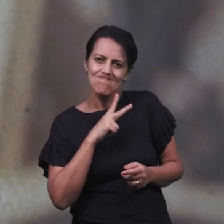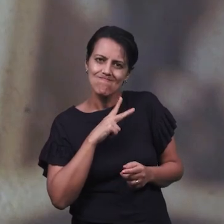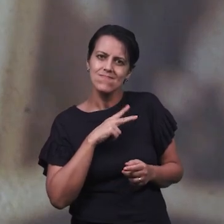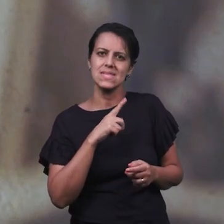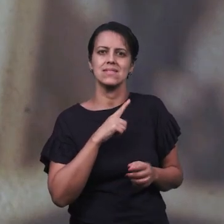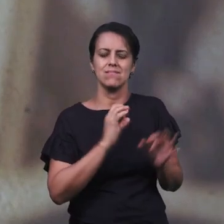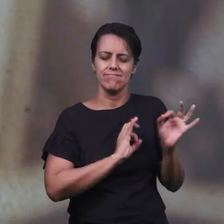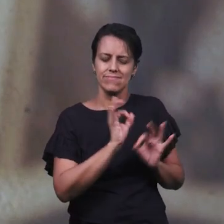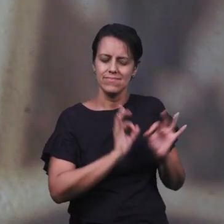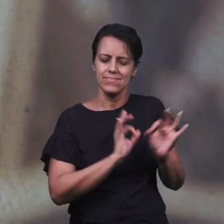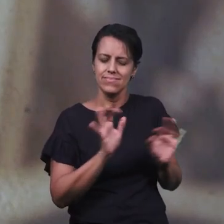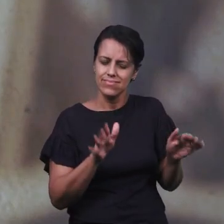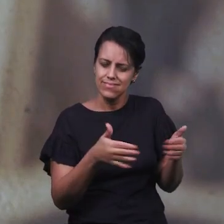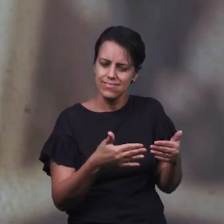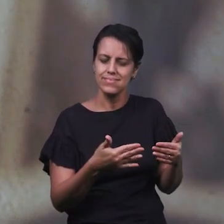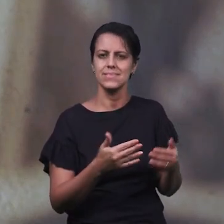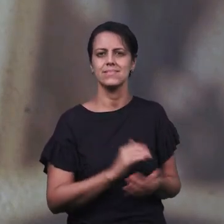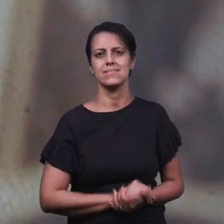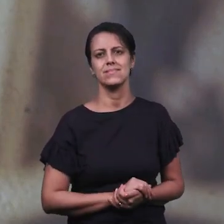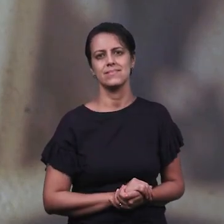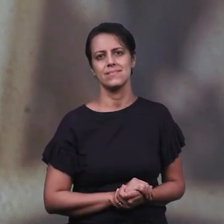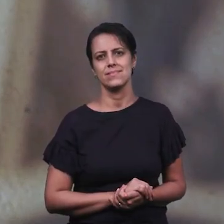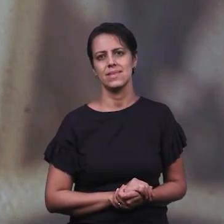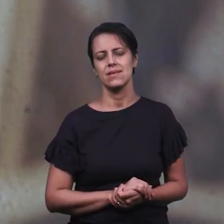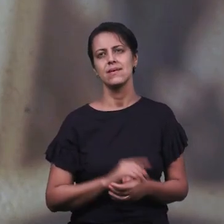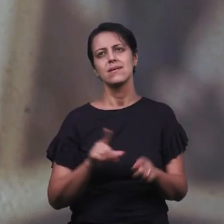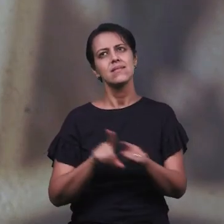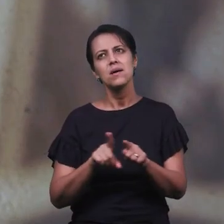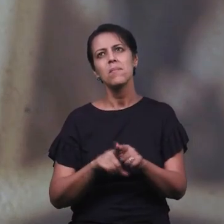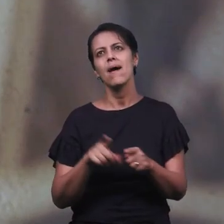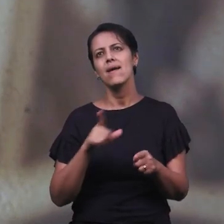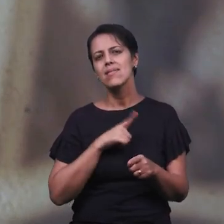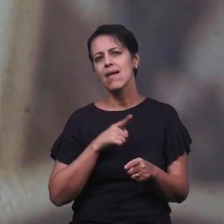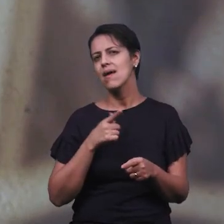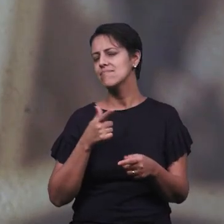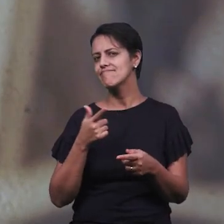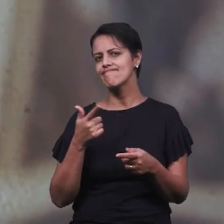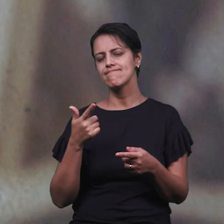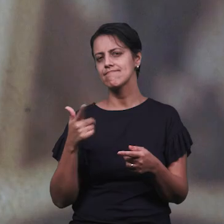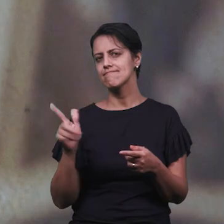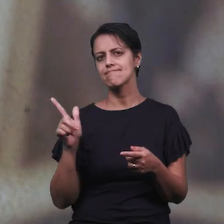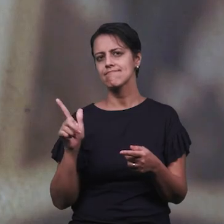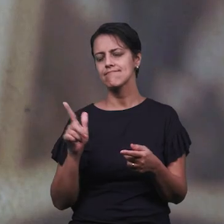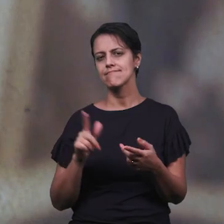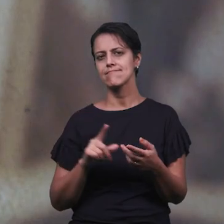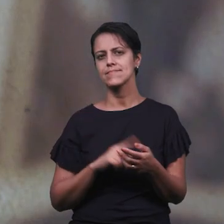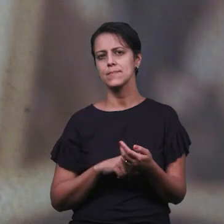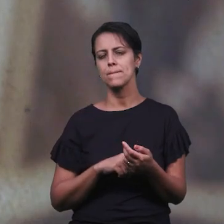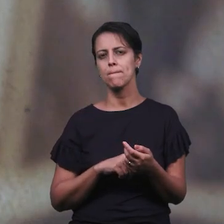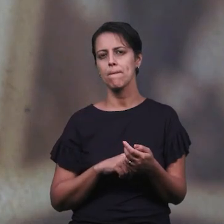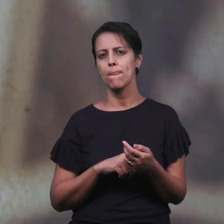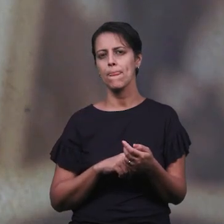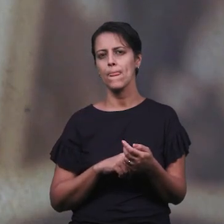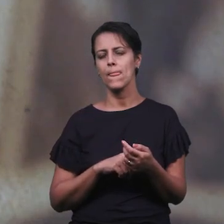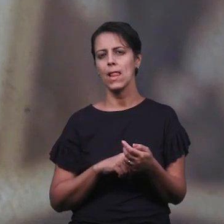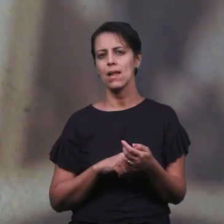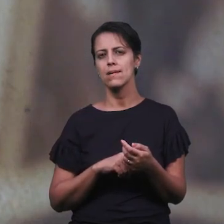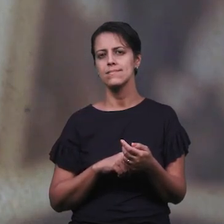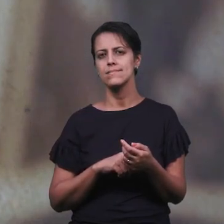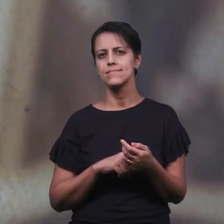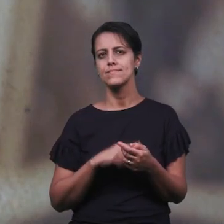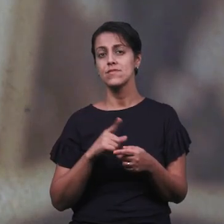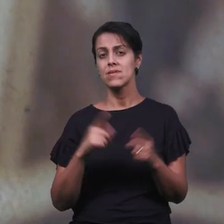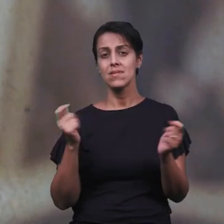privacidade, né? Entendeu? Então, você tem, né, como nós já falamos aqui, a possibilidade de você poder restaurar